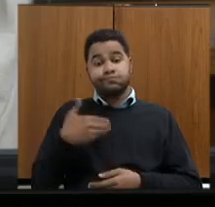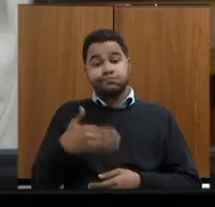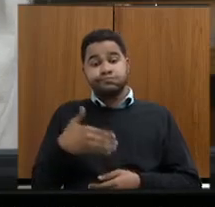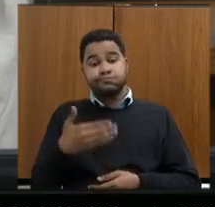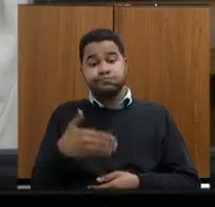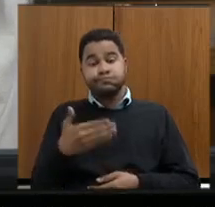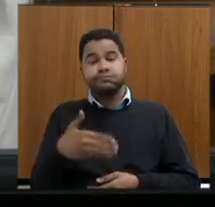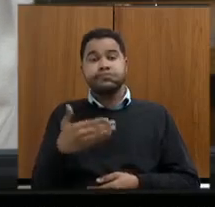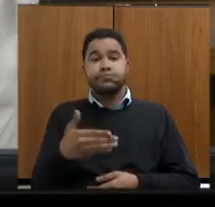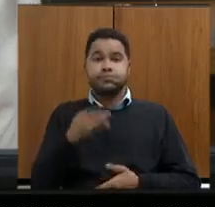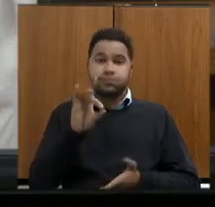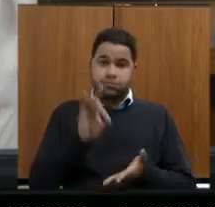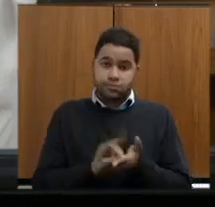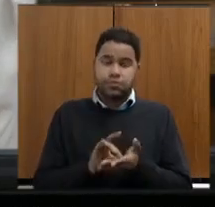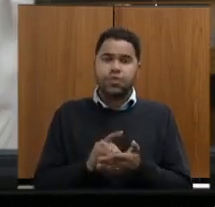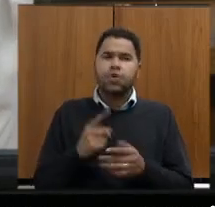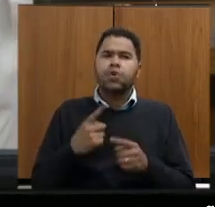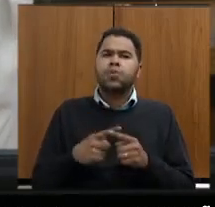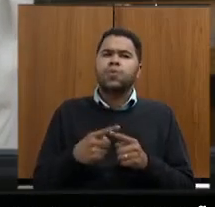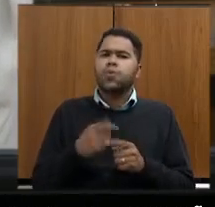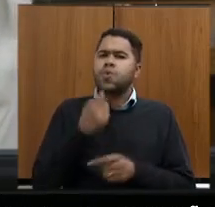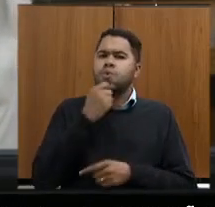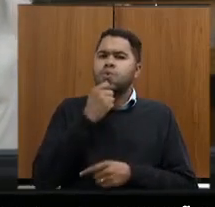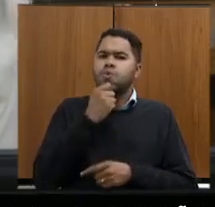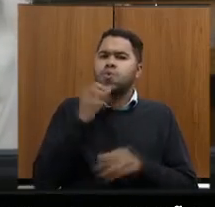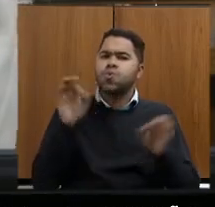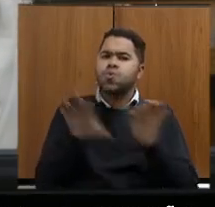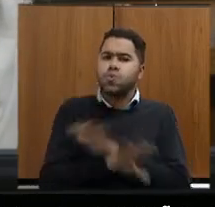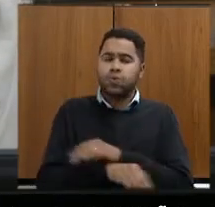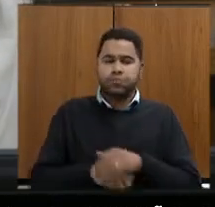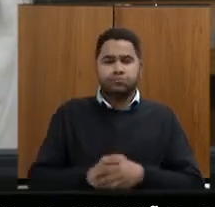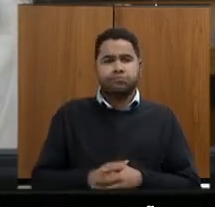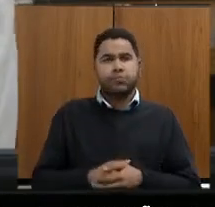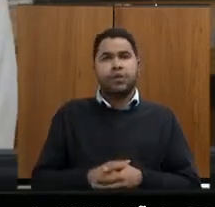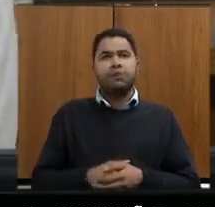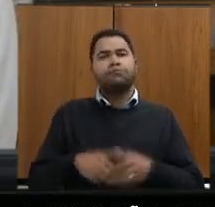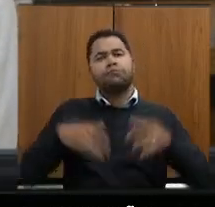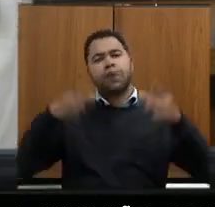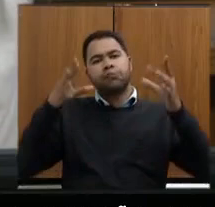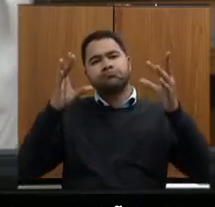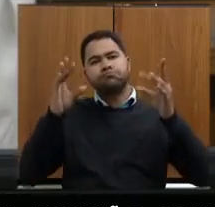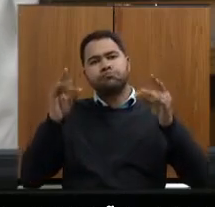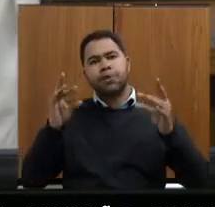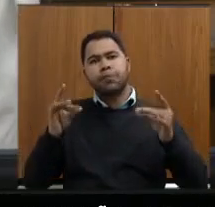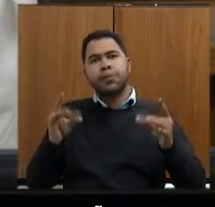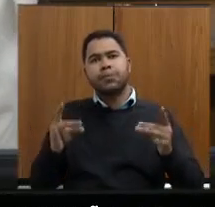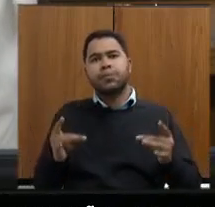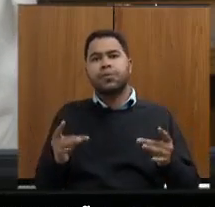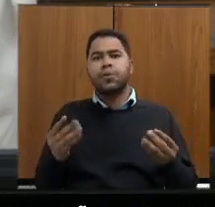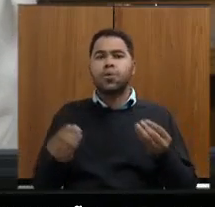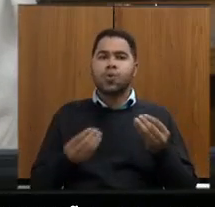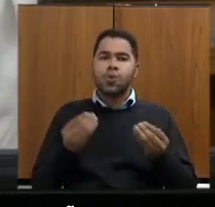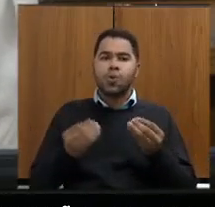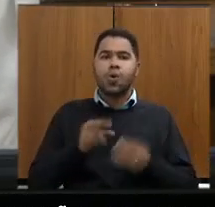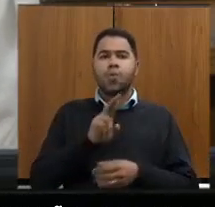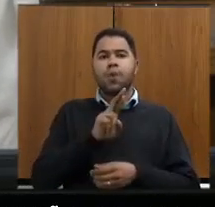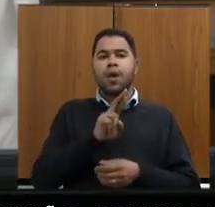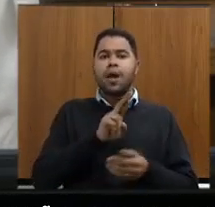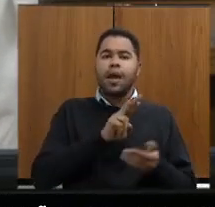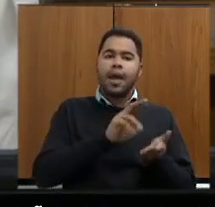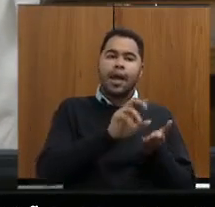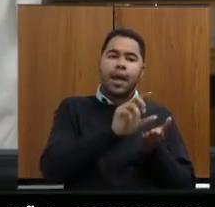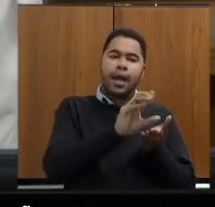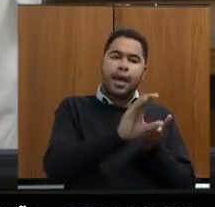ainda constituir E por que que não se tem o plano pronto tá o plano ele vai detalhando Como se comporta as receitas e as despesas